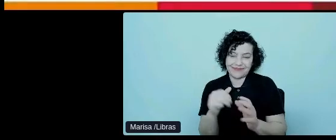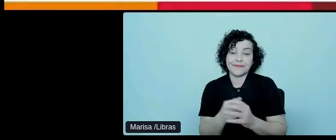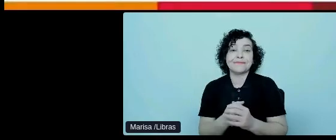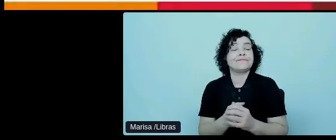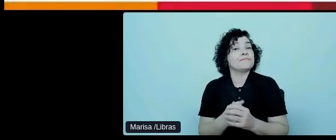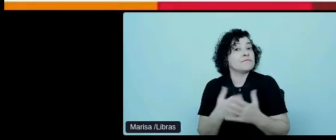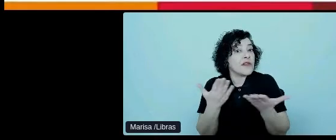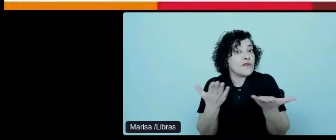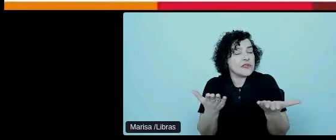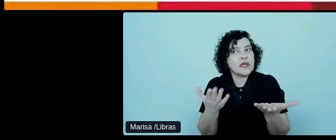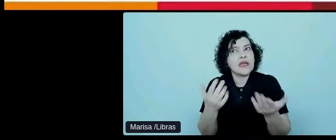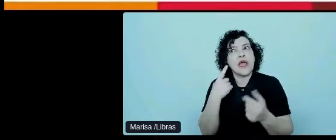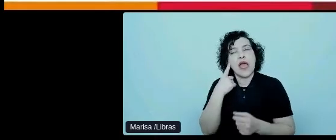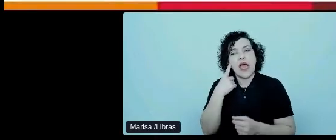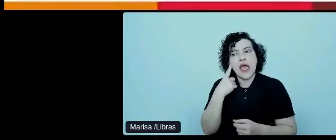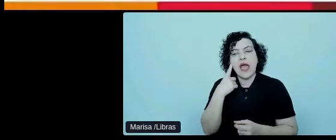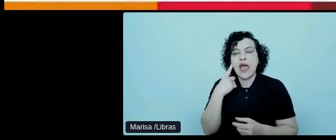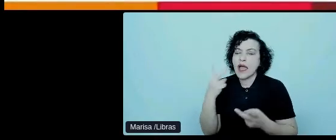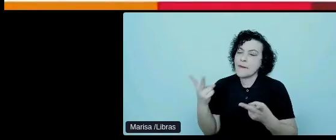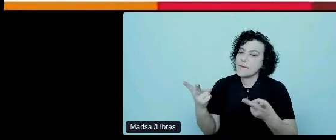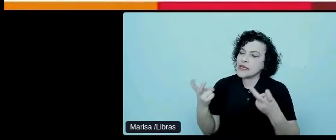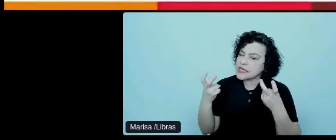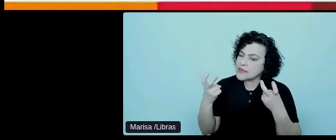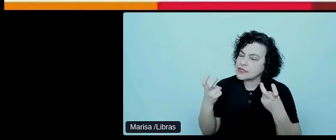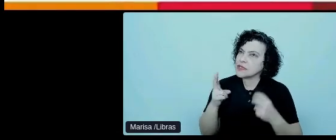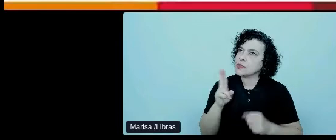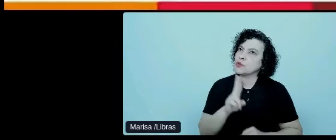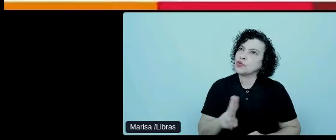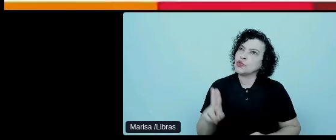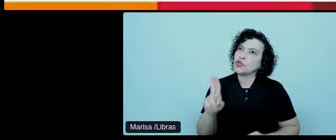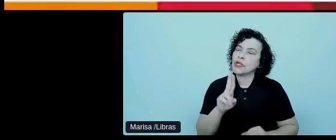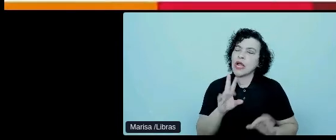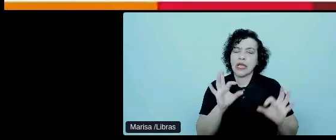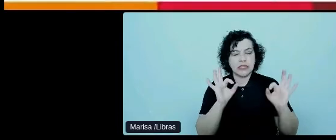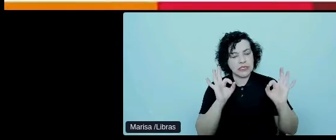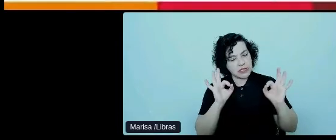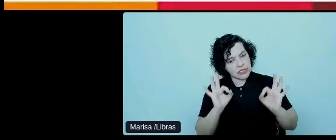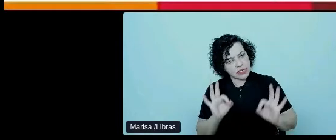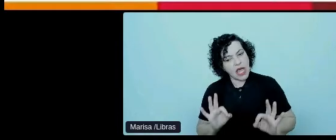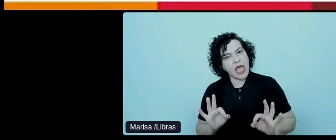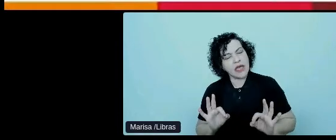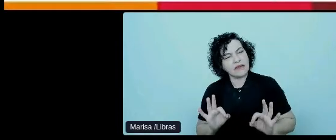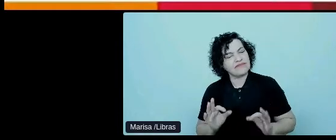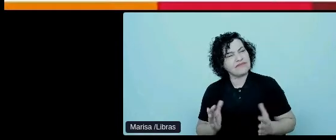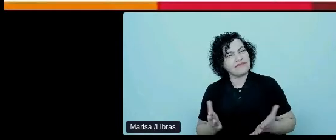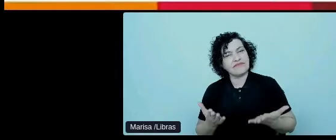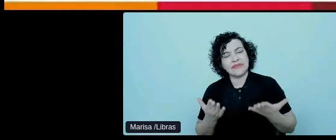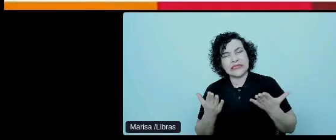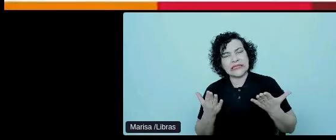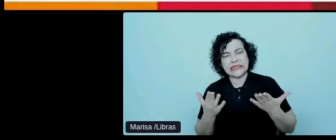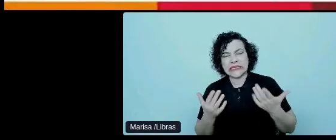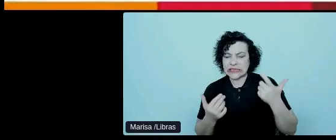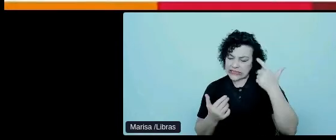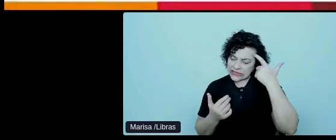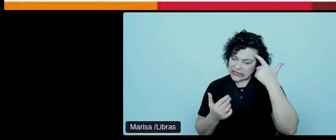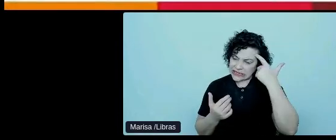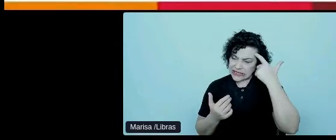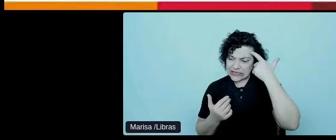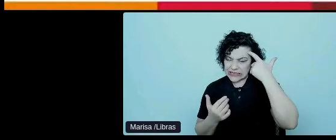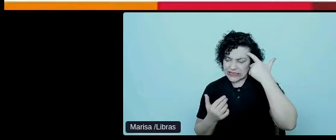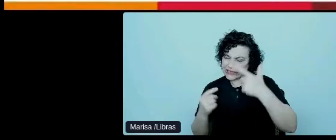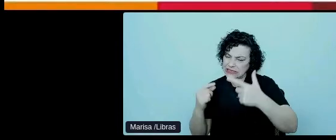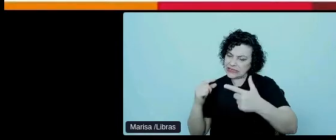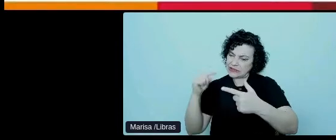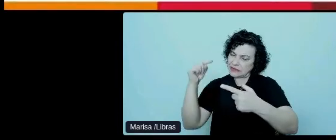Se você olhar lá, perceptível, operável, robusto, você não consegue pensar naquilo assim, como